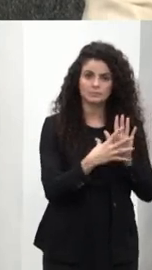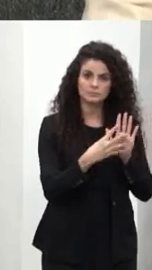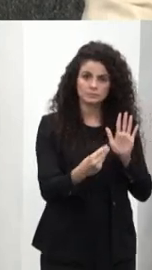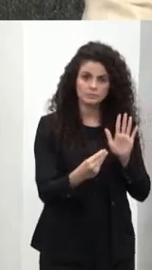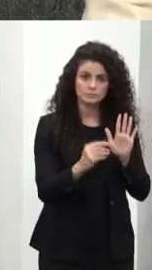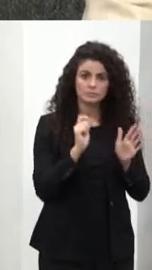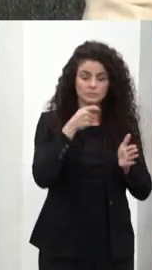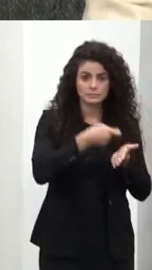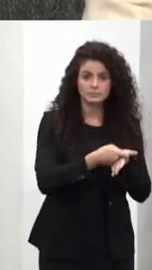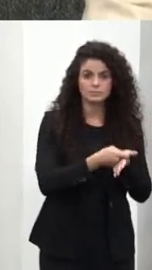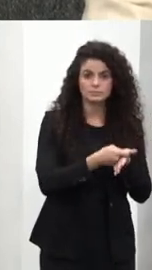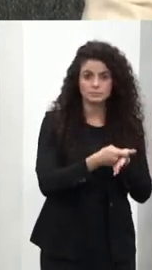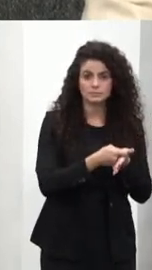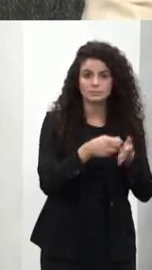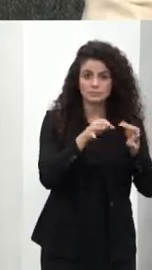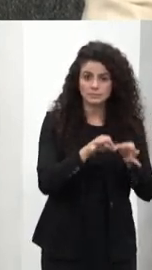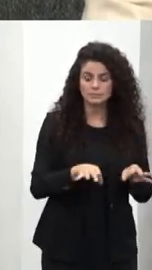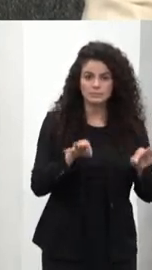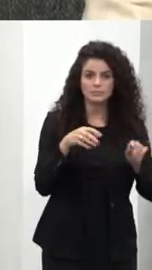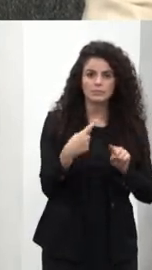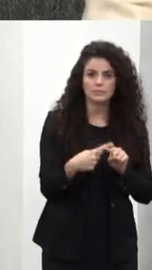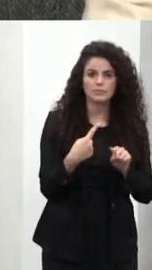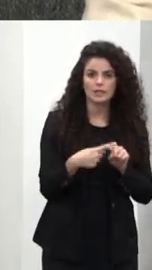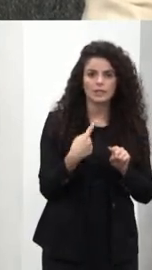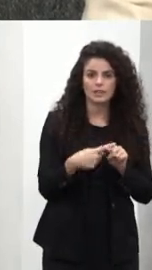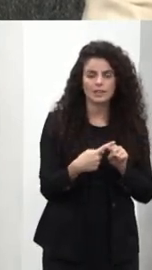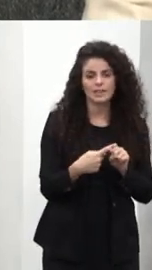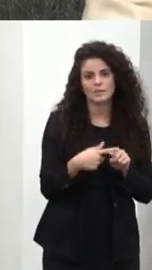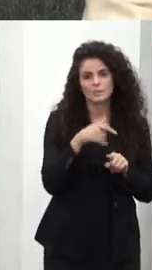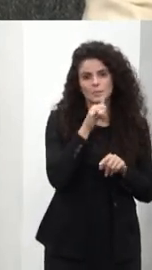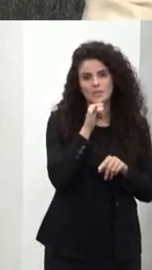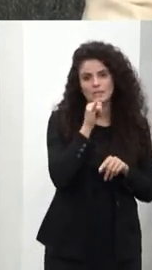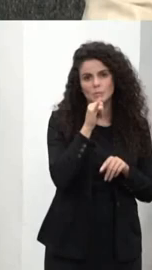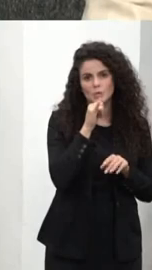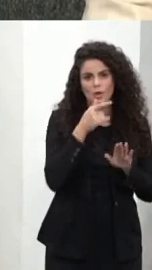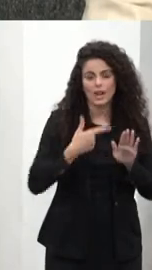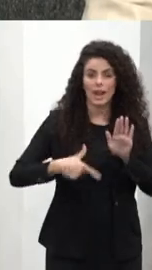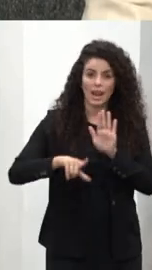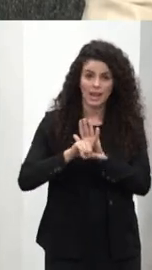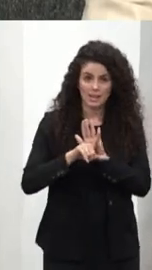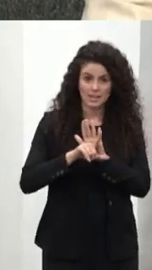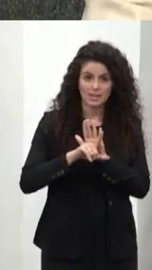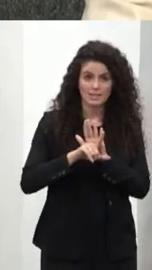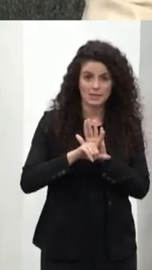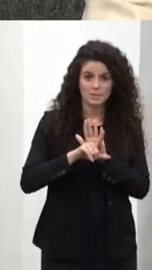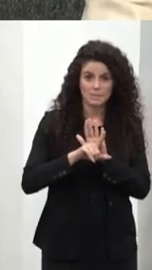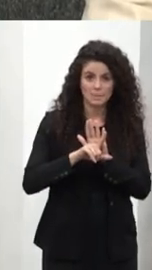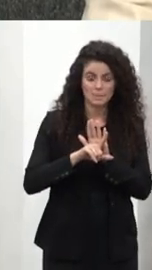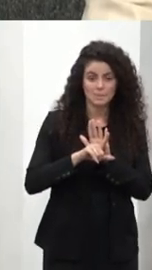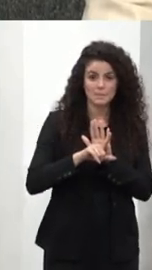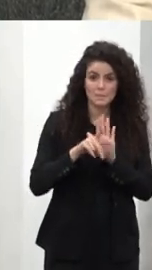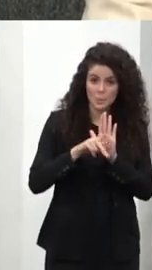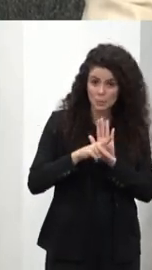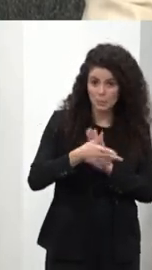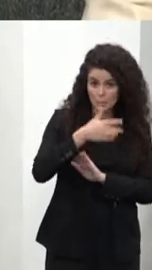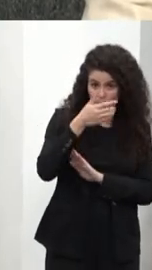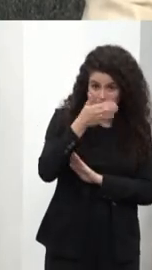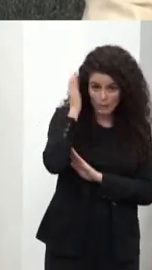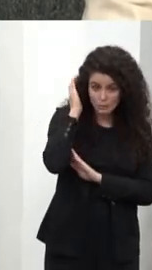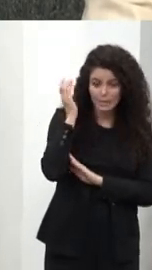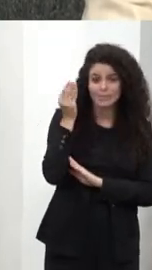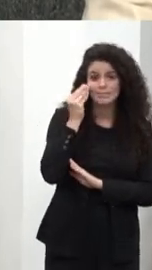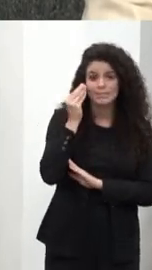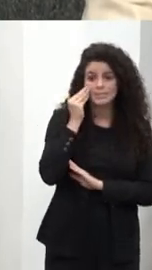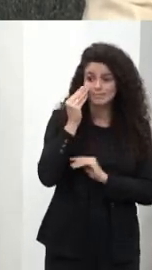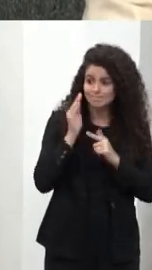conta simplificado porque a lipo estava explícita o foco é objeto pessoal prestação de Conta racionalizada